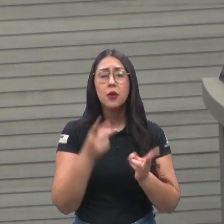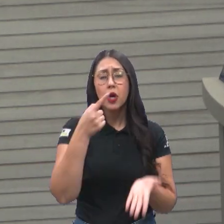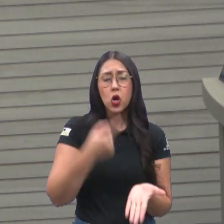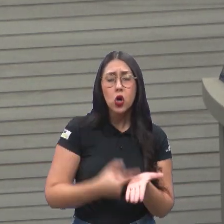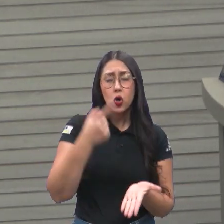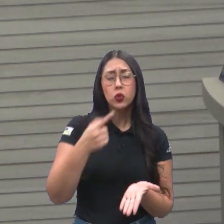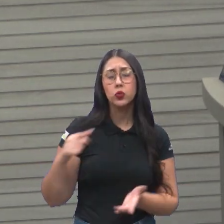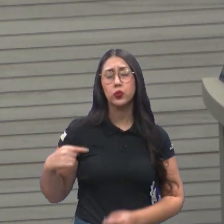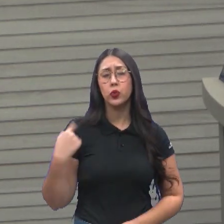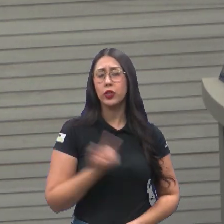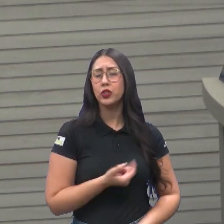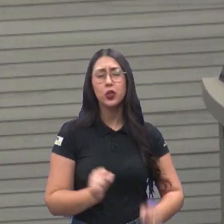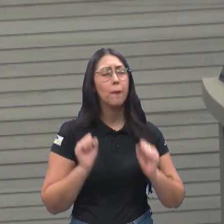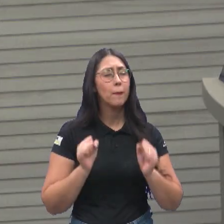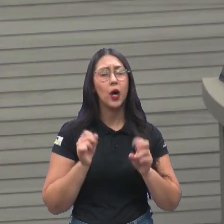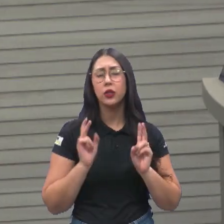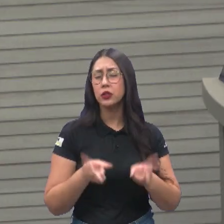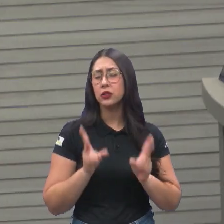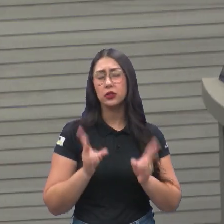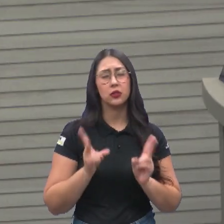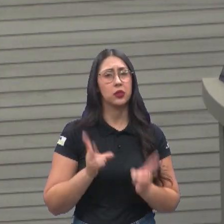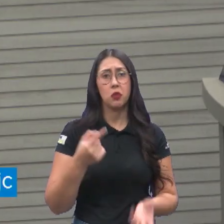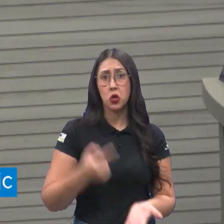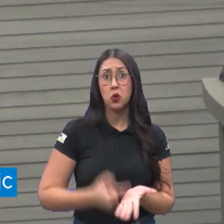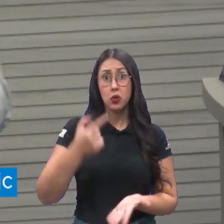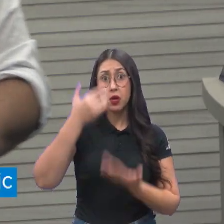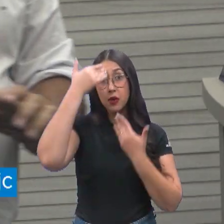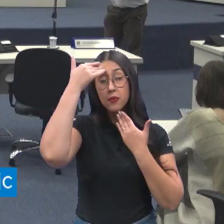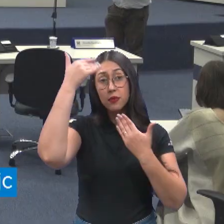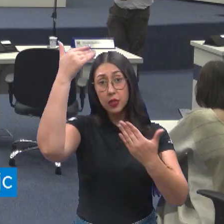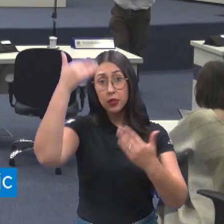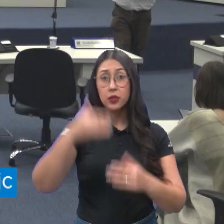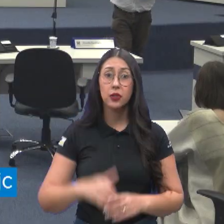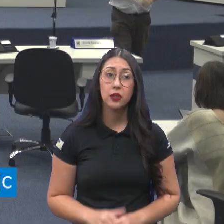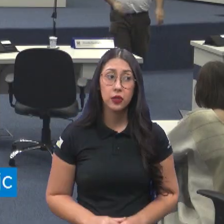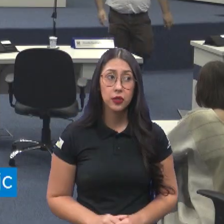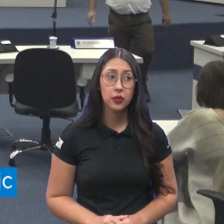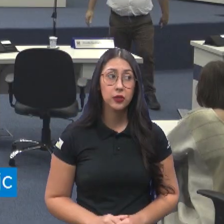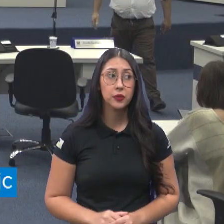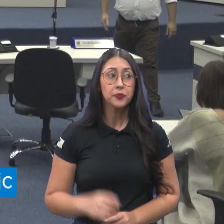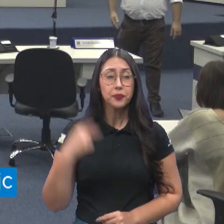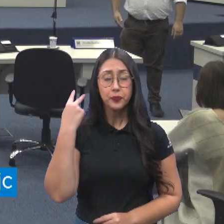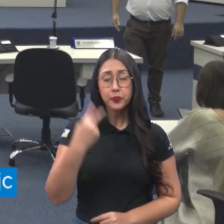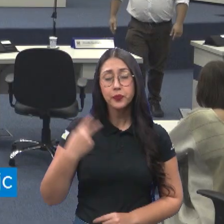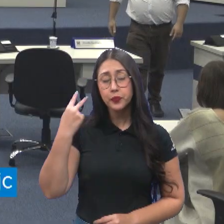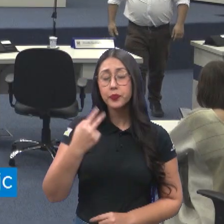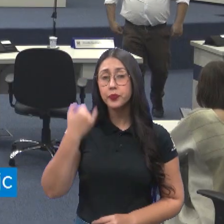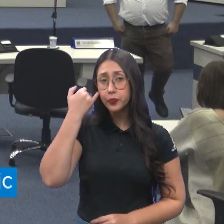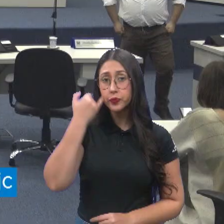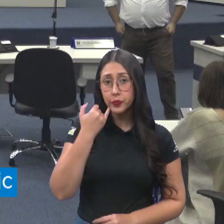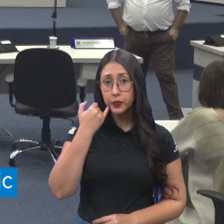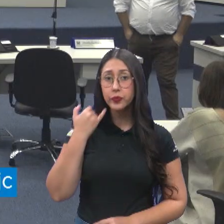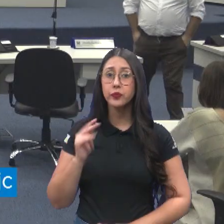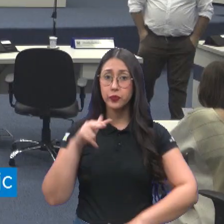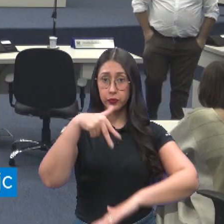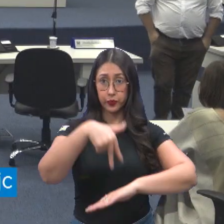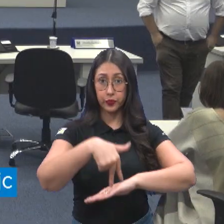e sempre vai contar com o nosso apoio, senhor presidente. Muito obrigado. Com a palavra, o vereador Zé Luiz.